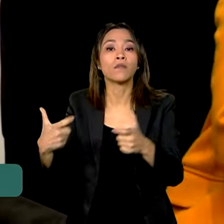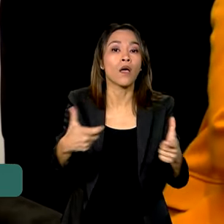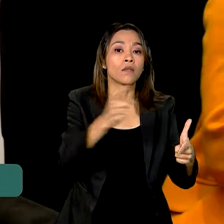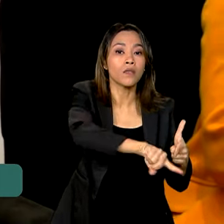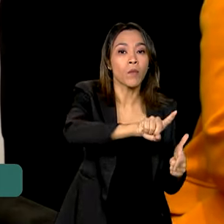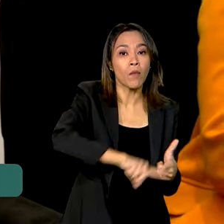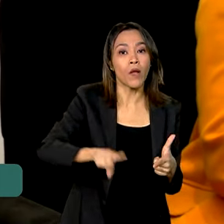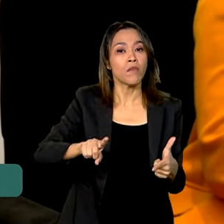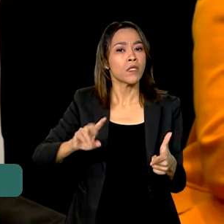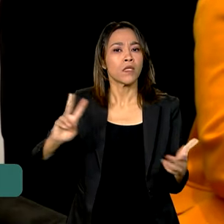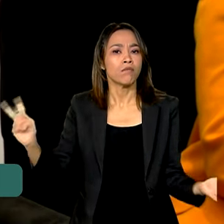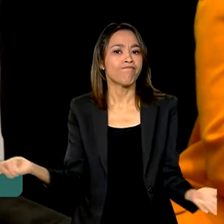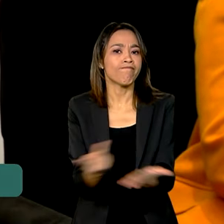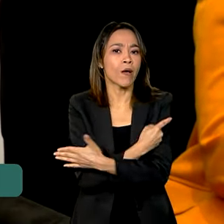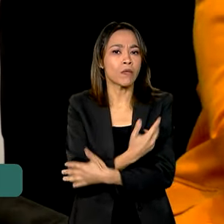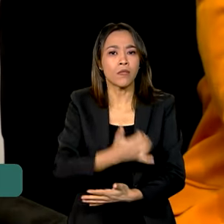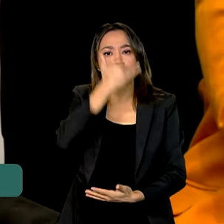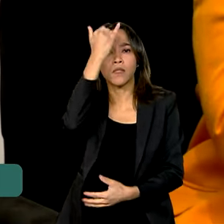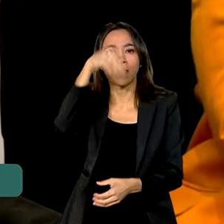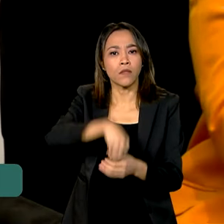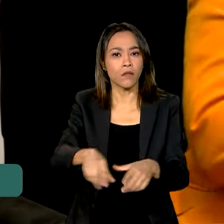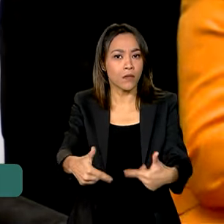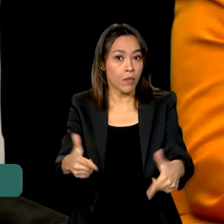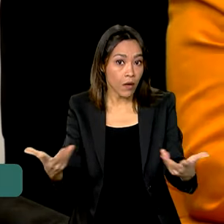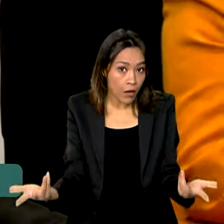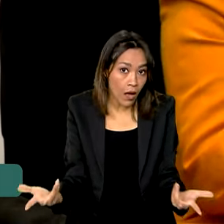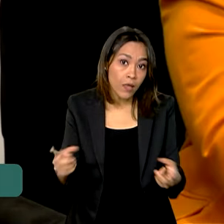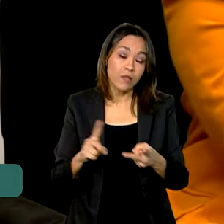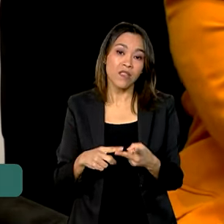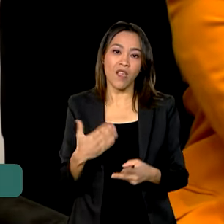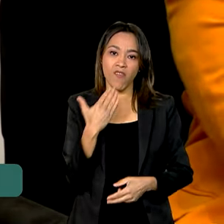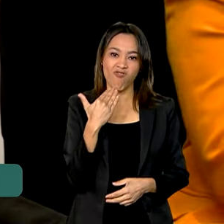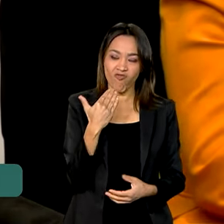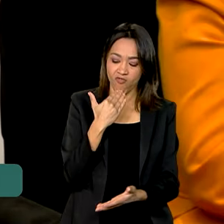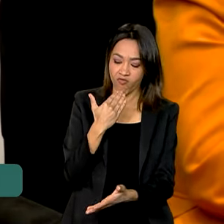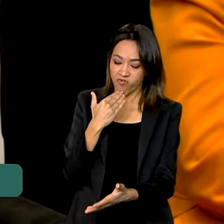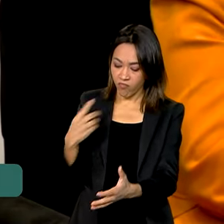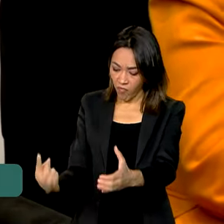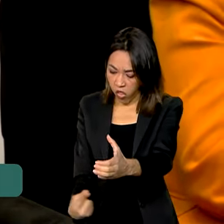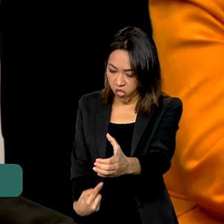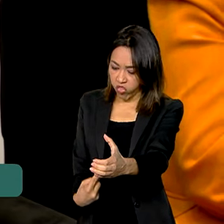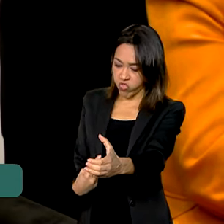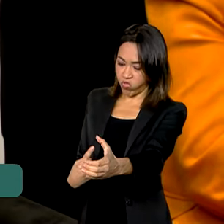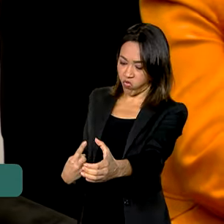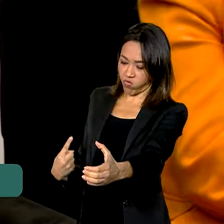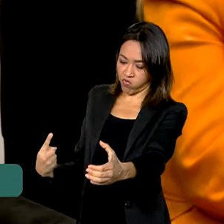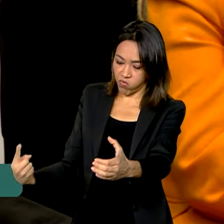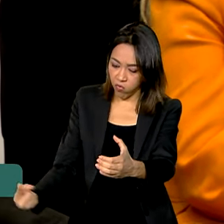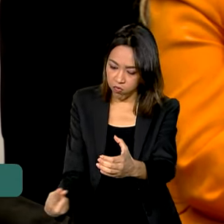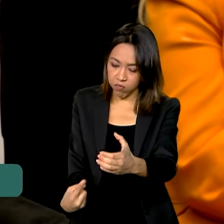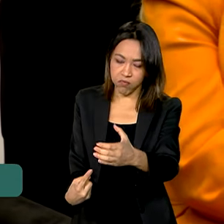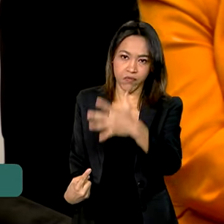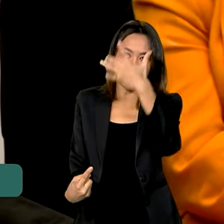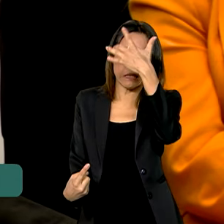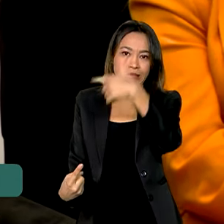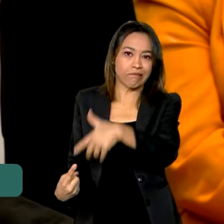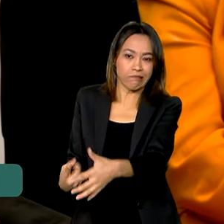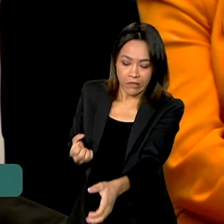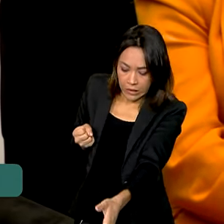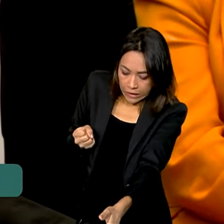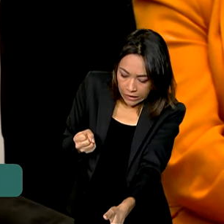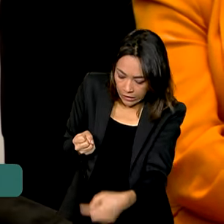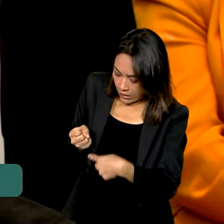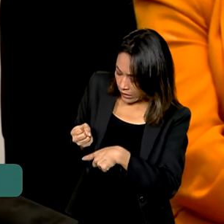esses acidentes. Se tem a ver com sucateamentos, tem a ver com envelhecimento dos equipamentos e